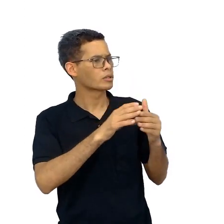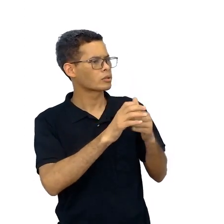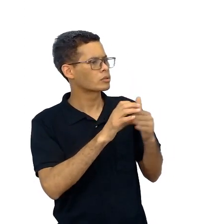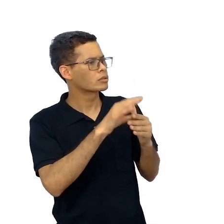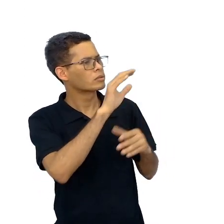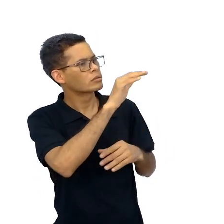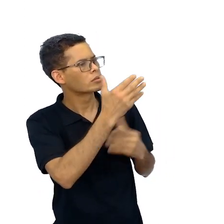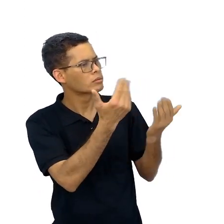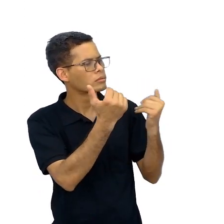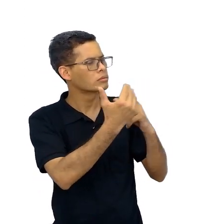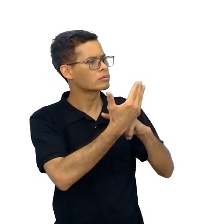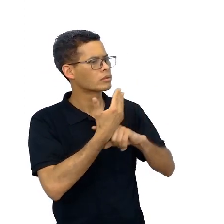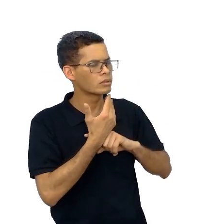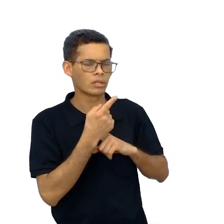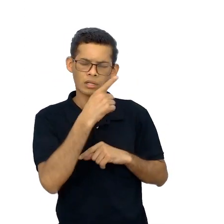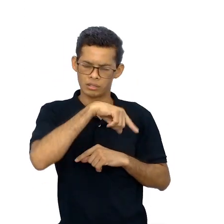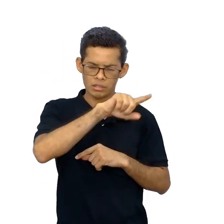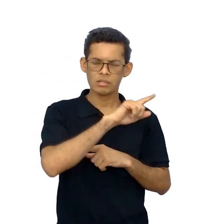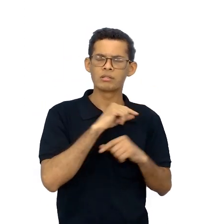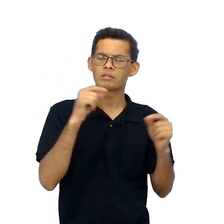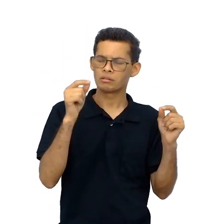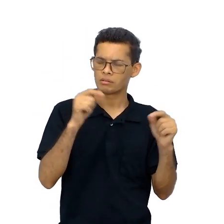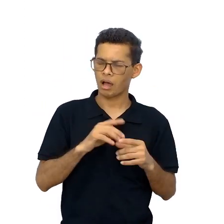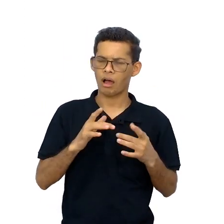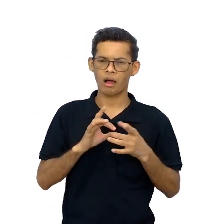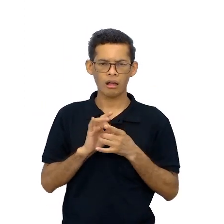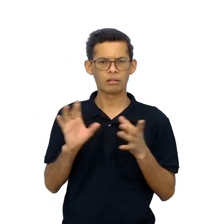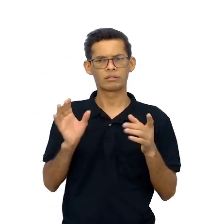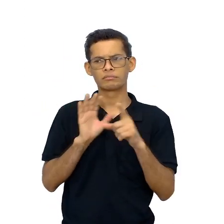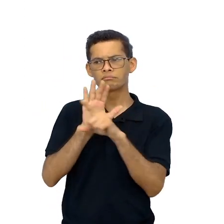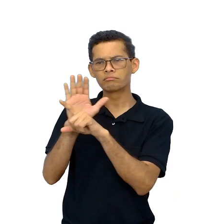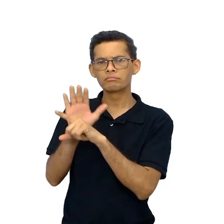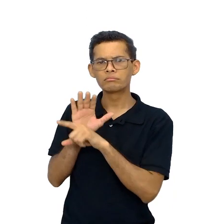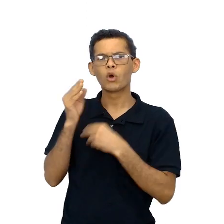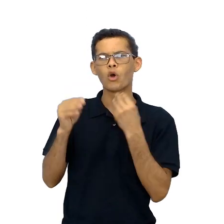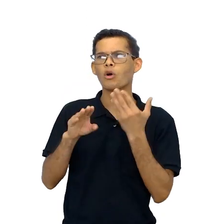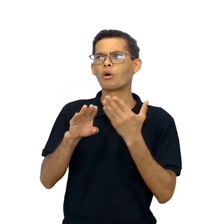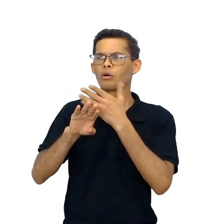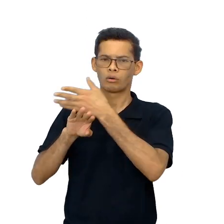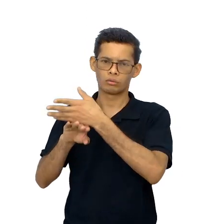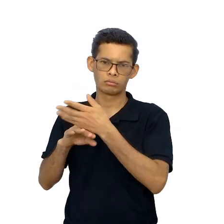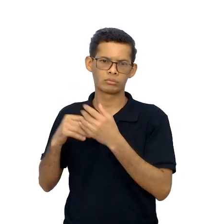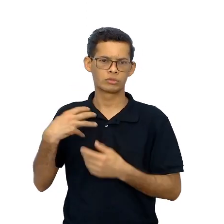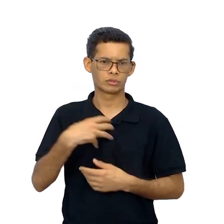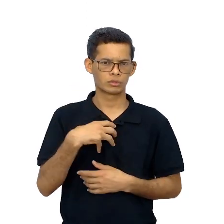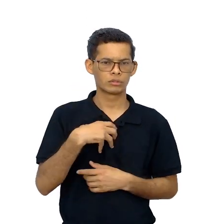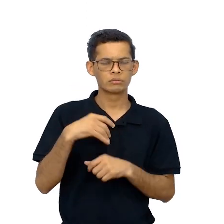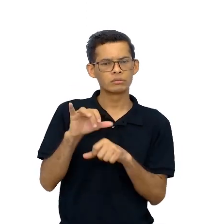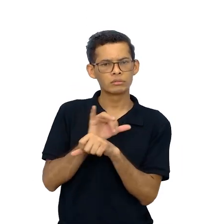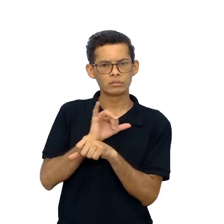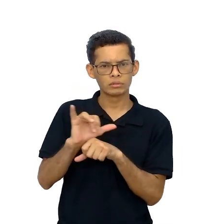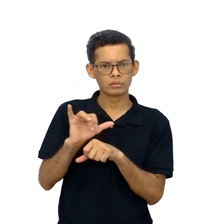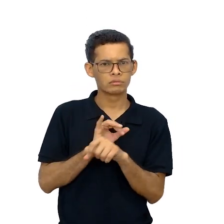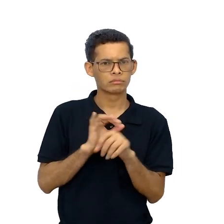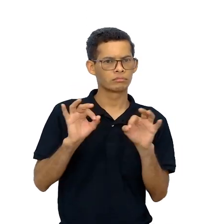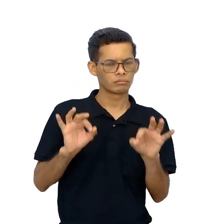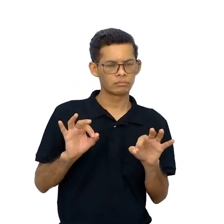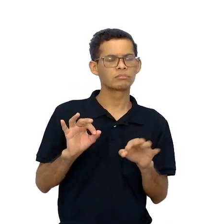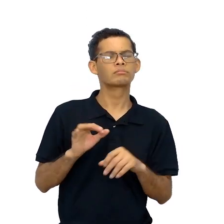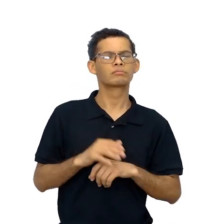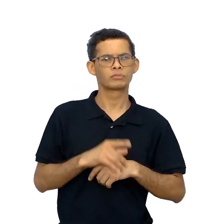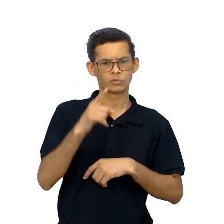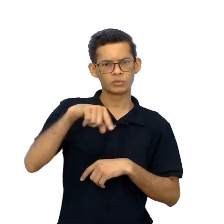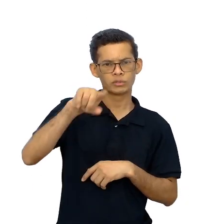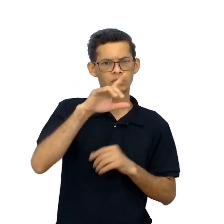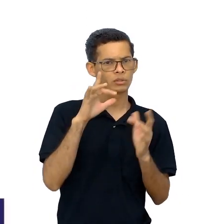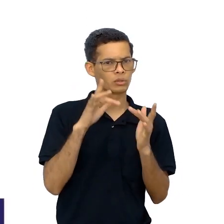que todos estão à disposição de ajudá-los a olhar para essa plataforma, quem ainda não tem esse contato